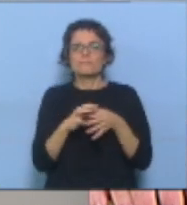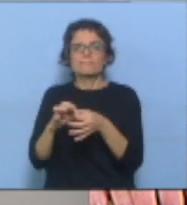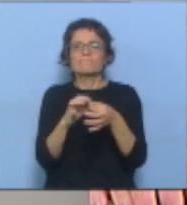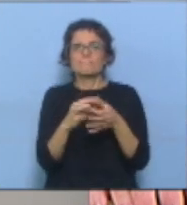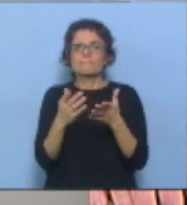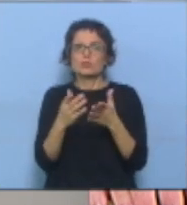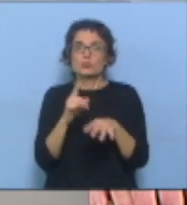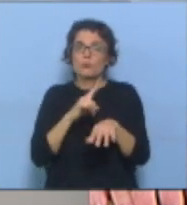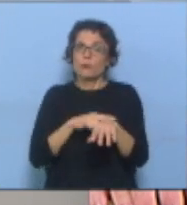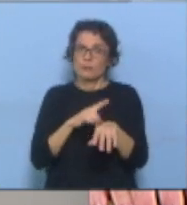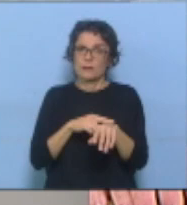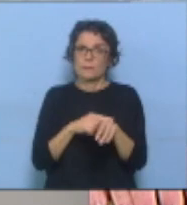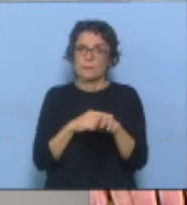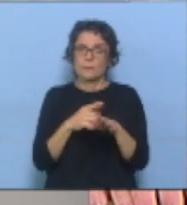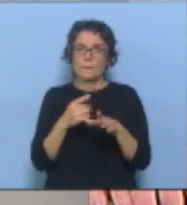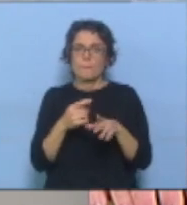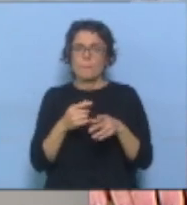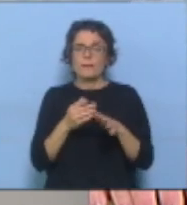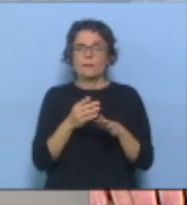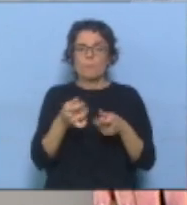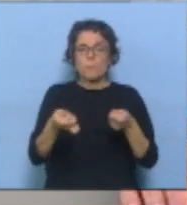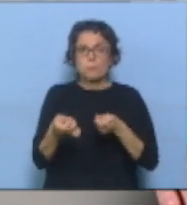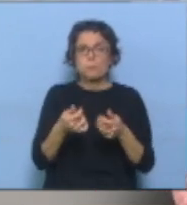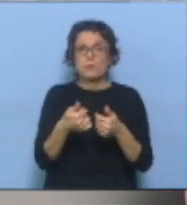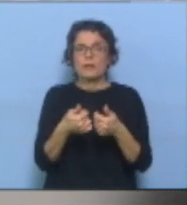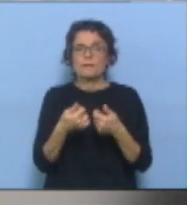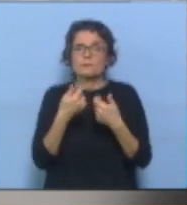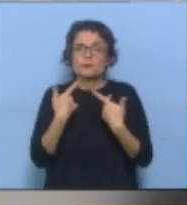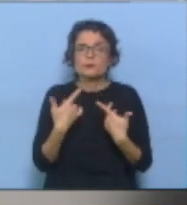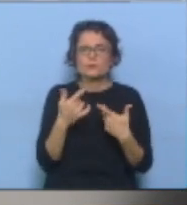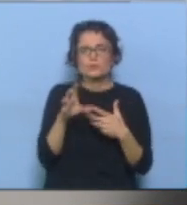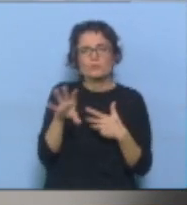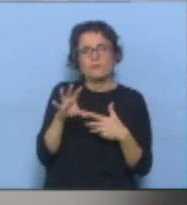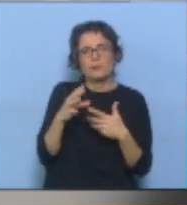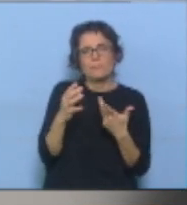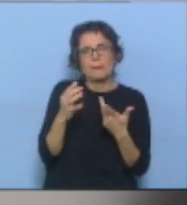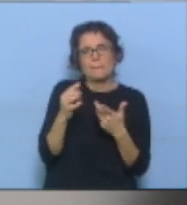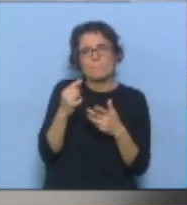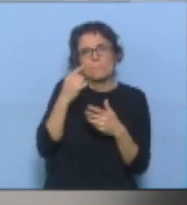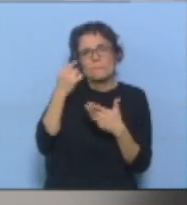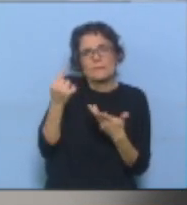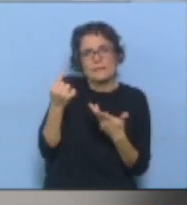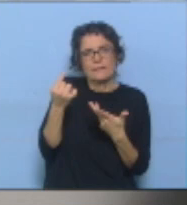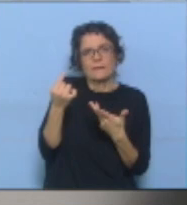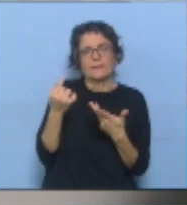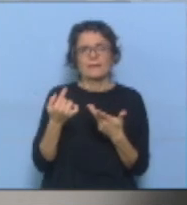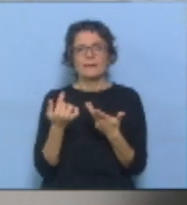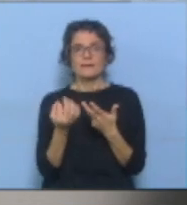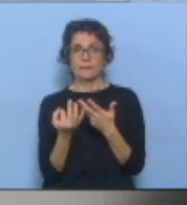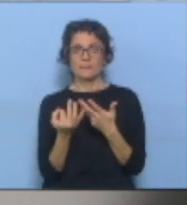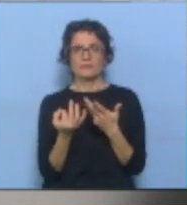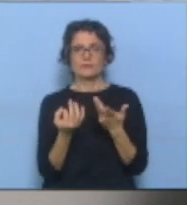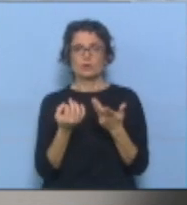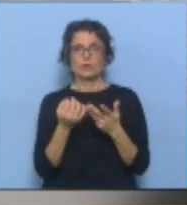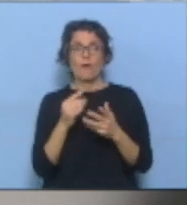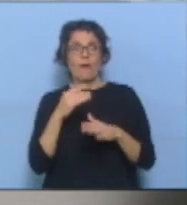com a oração, que a distanciava um bocado do mundo exigente e do mundo